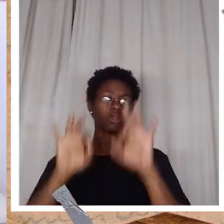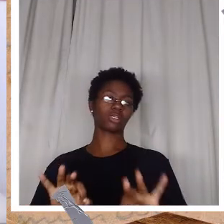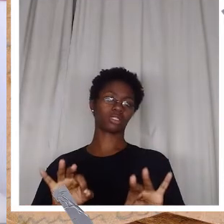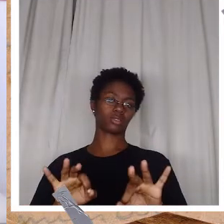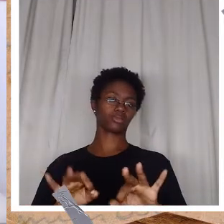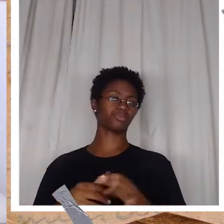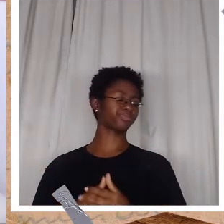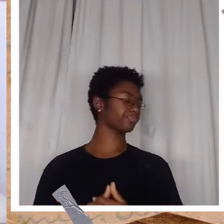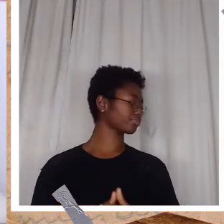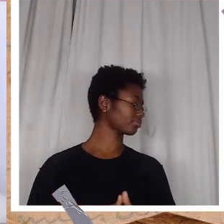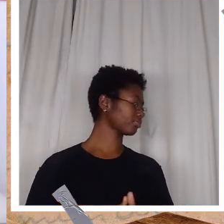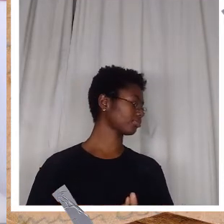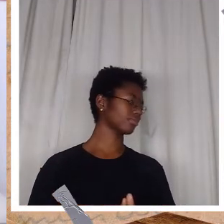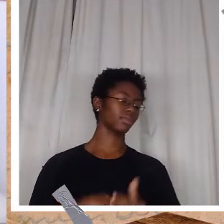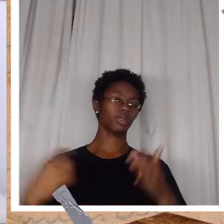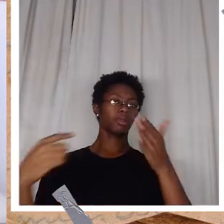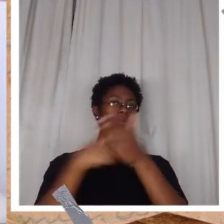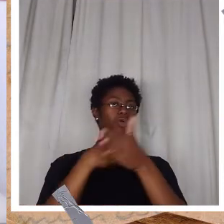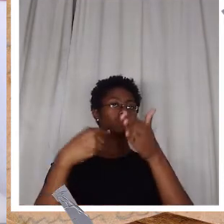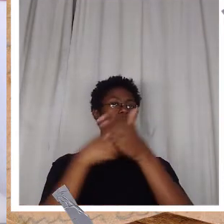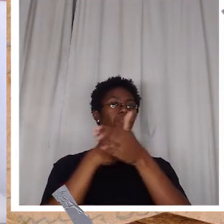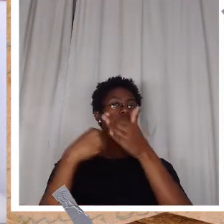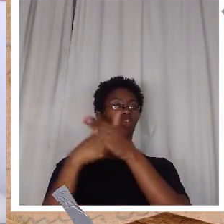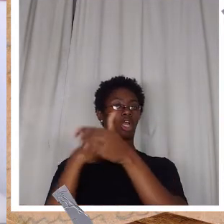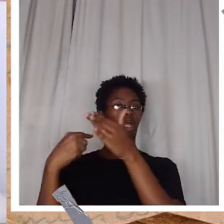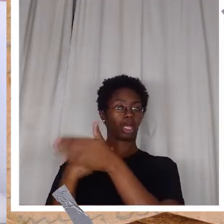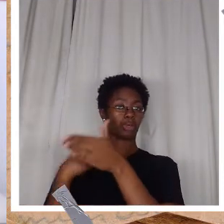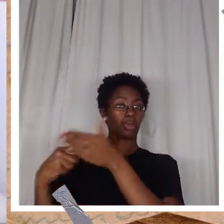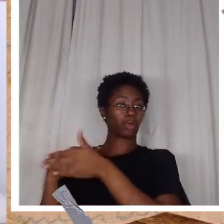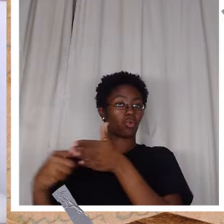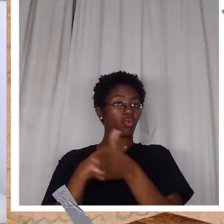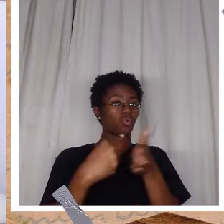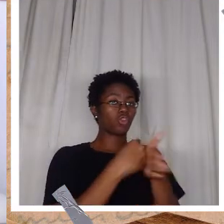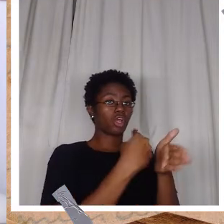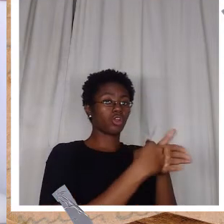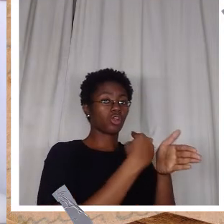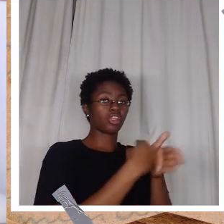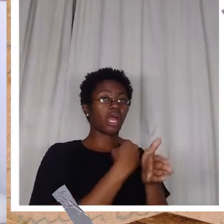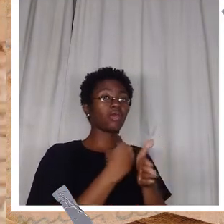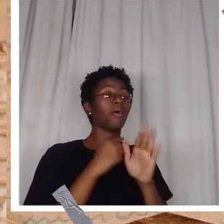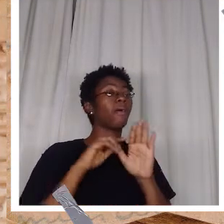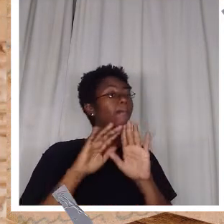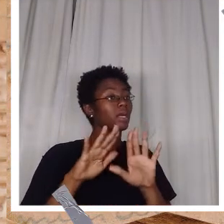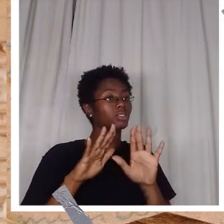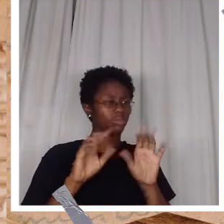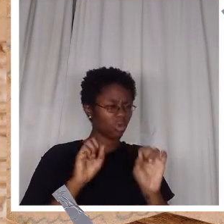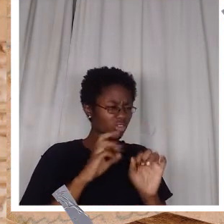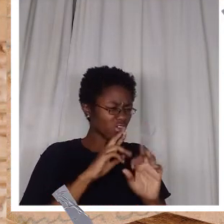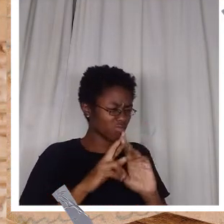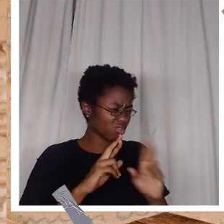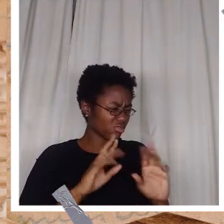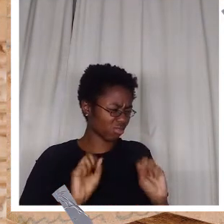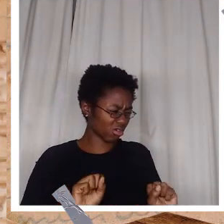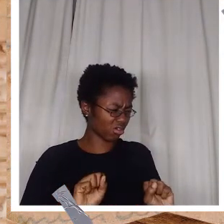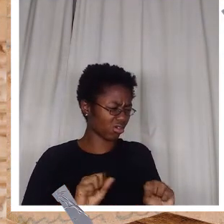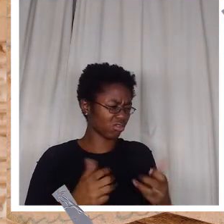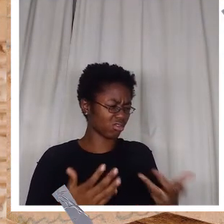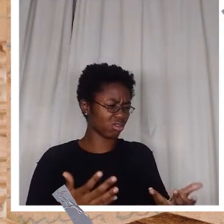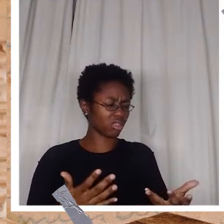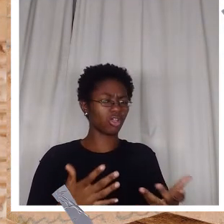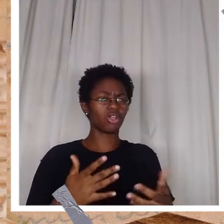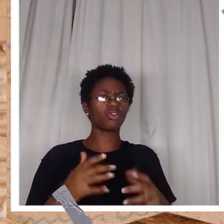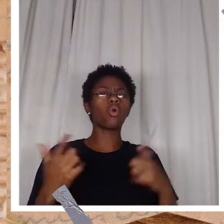Estão me perguntando muito aqui, Dani, será que eu posso responder? Onde pode-se ver o que vocês passaram